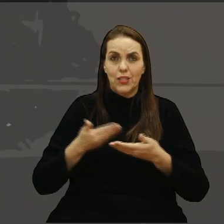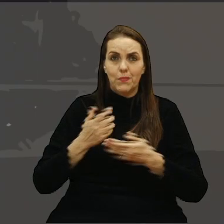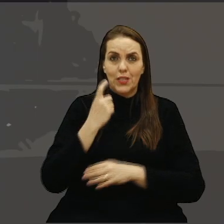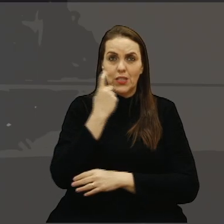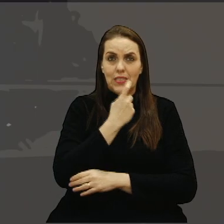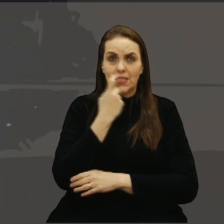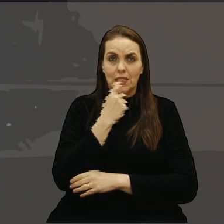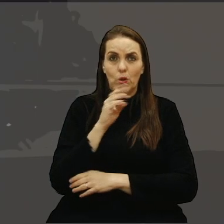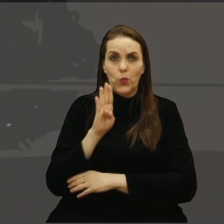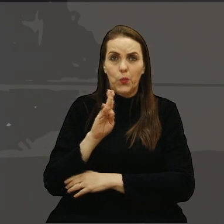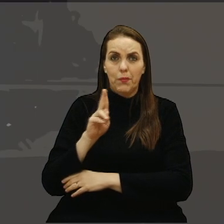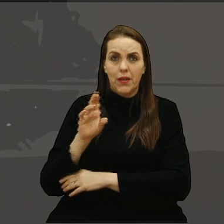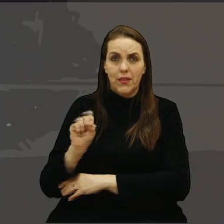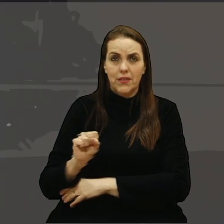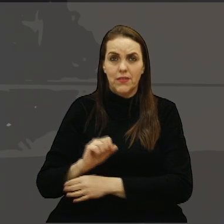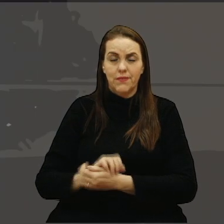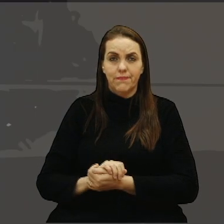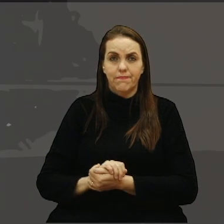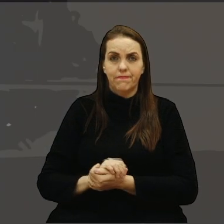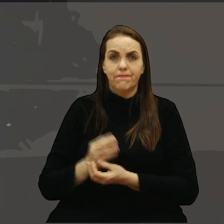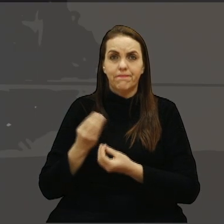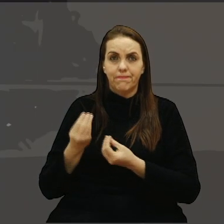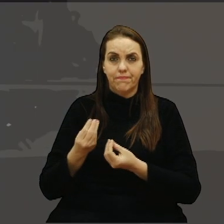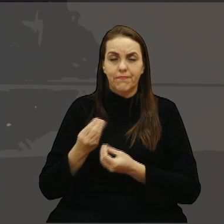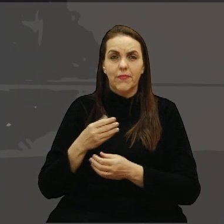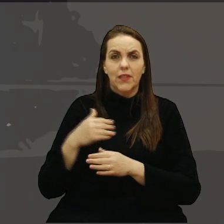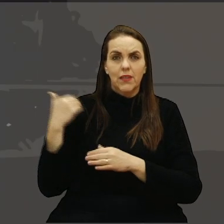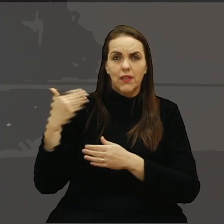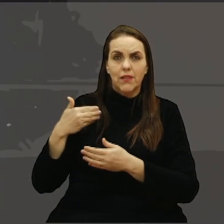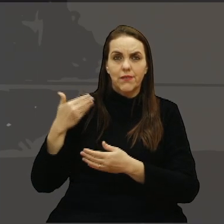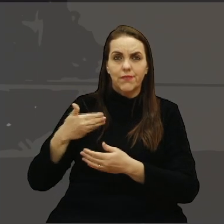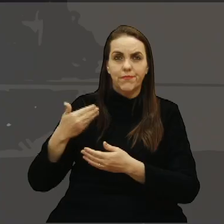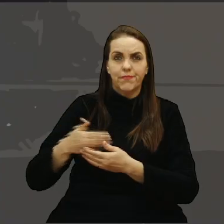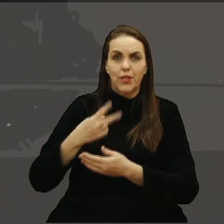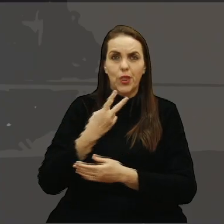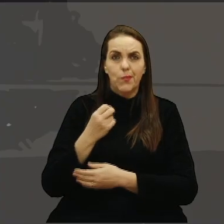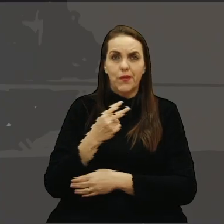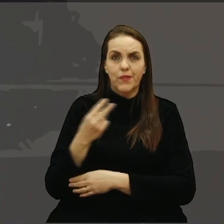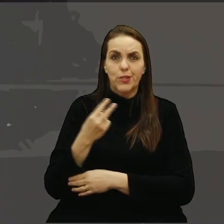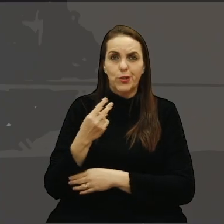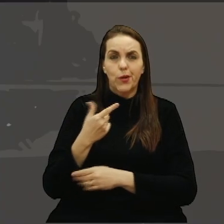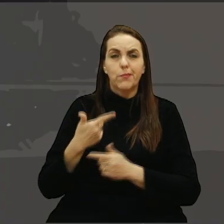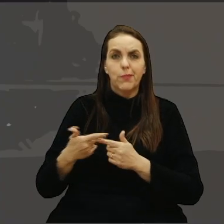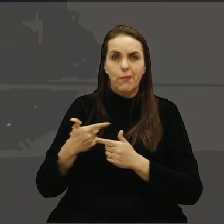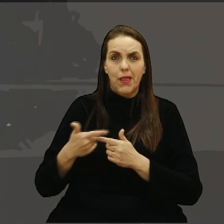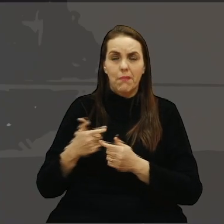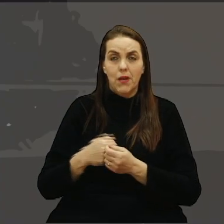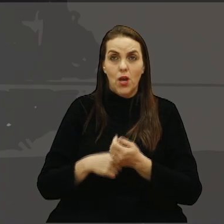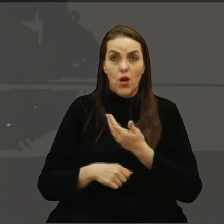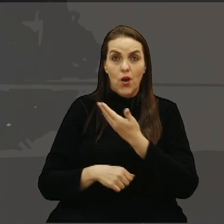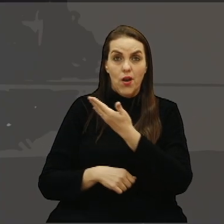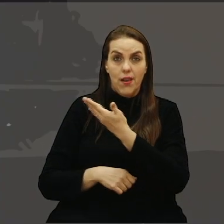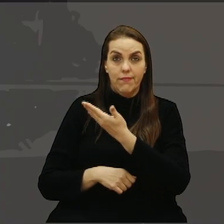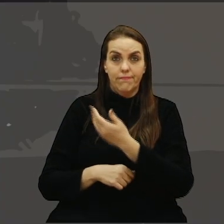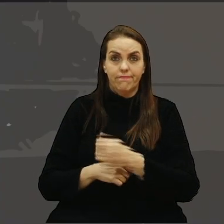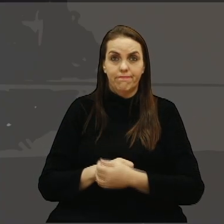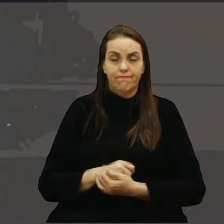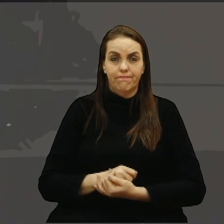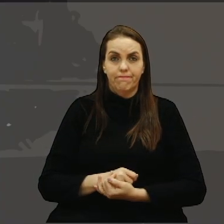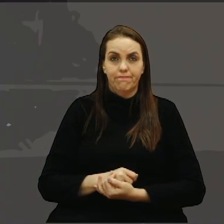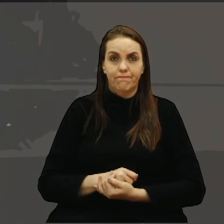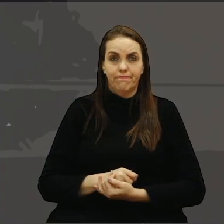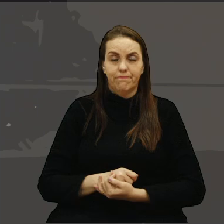de Saúde, que desde 2022 apresenta problemas. Olha essa situação,